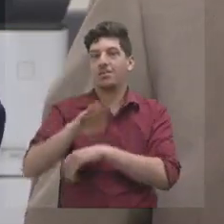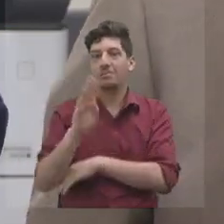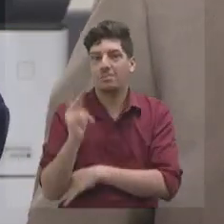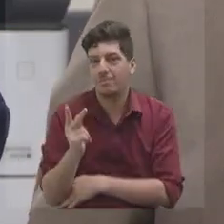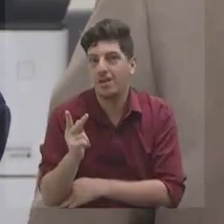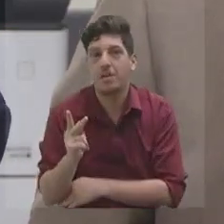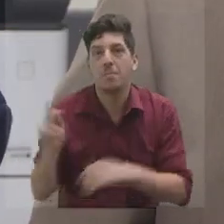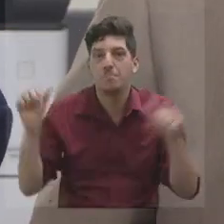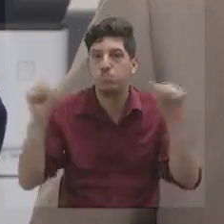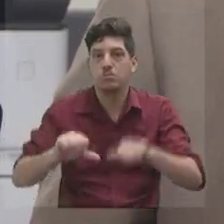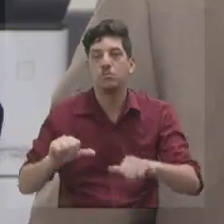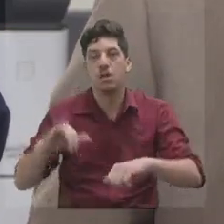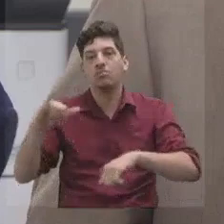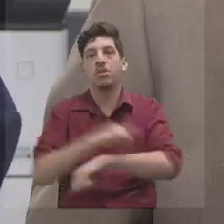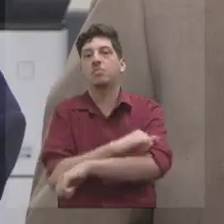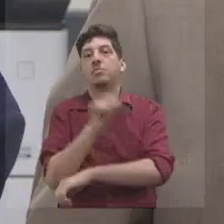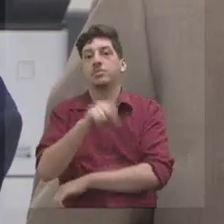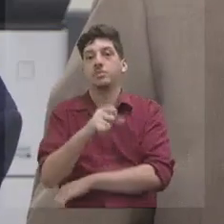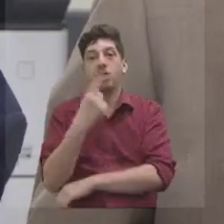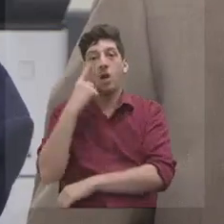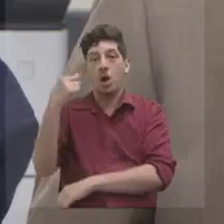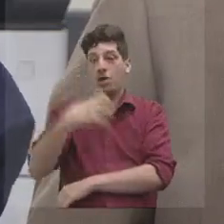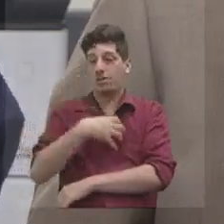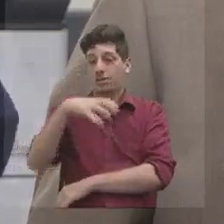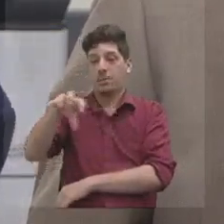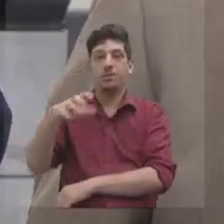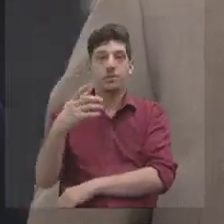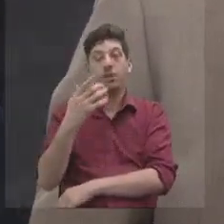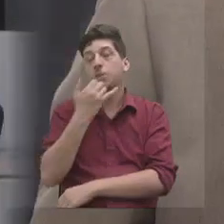transporte sim vai lá em Salvador Brasil